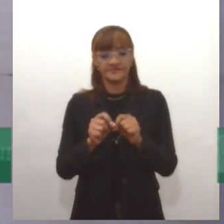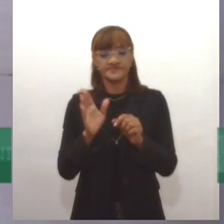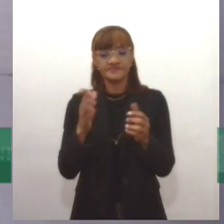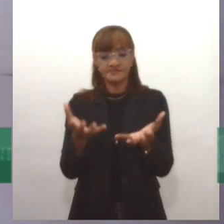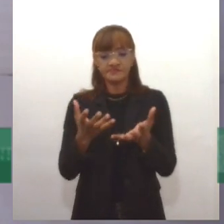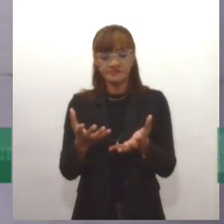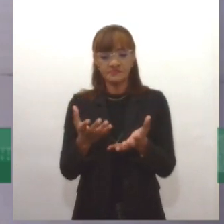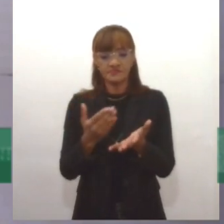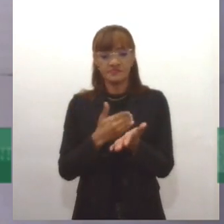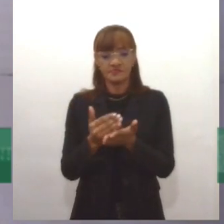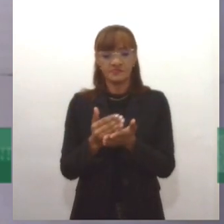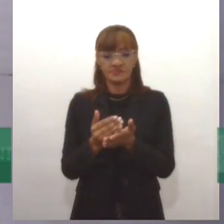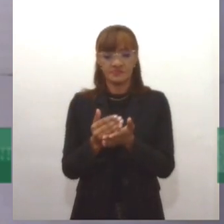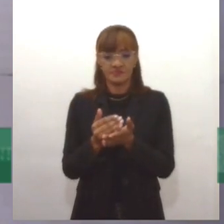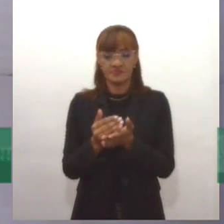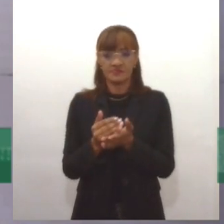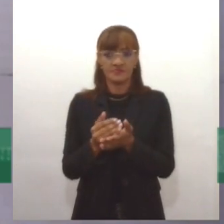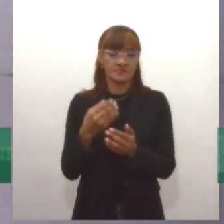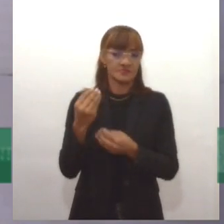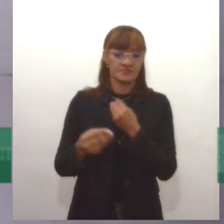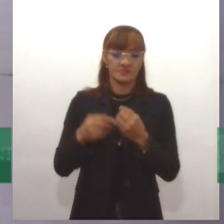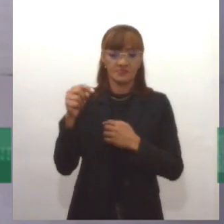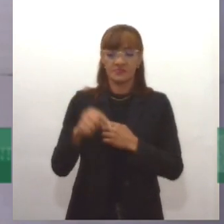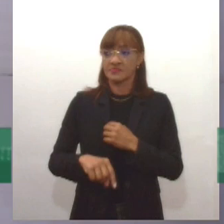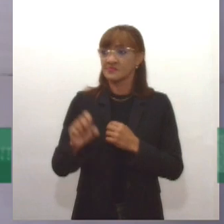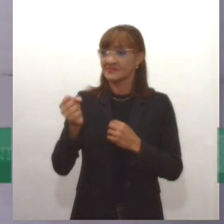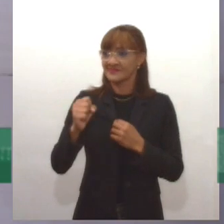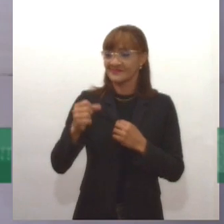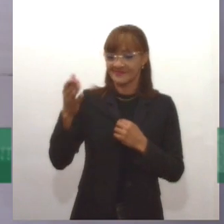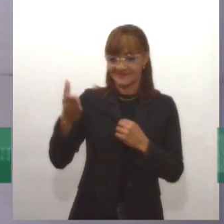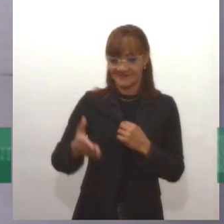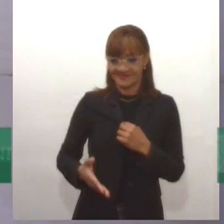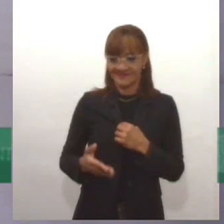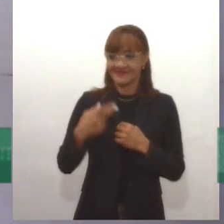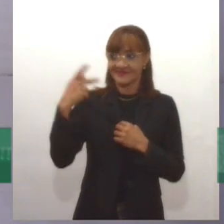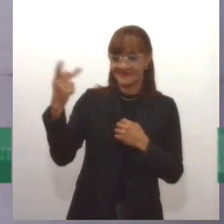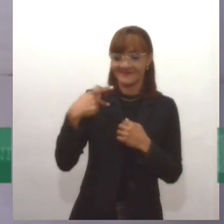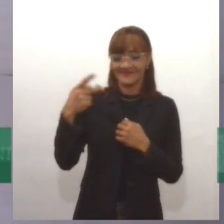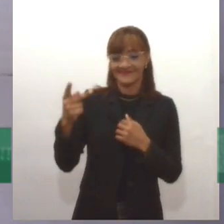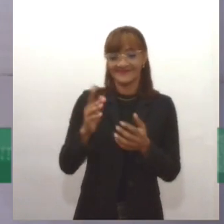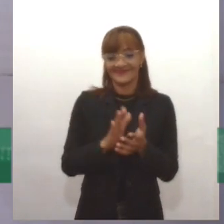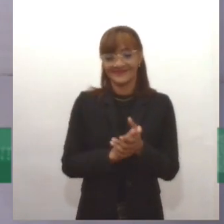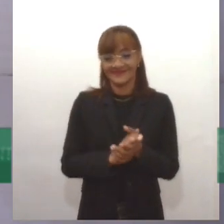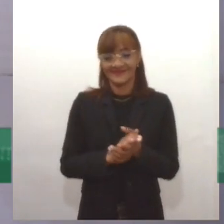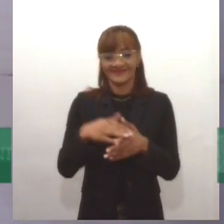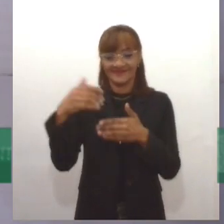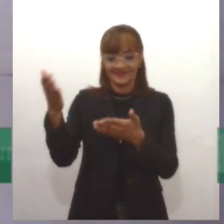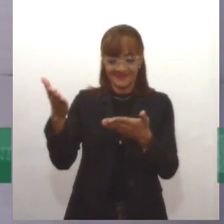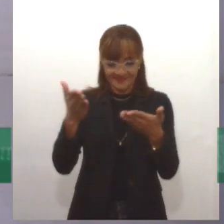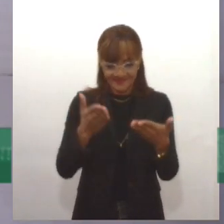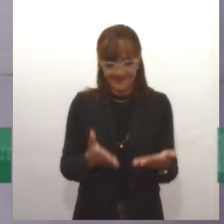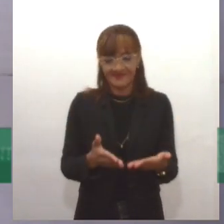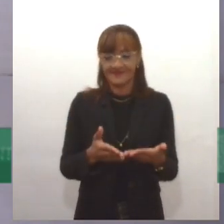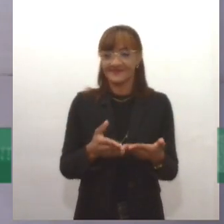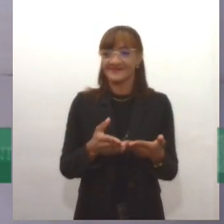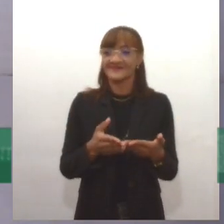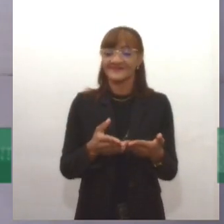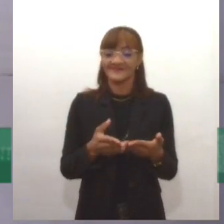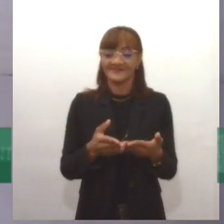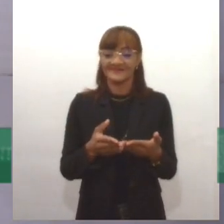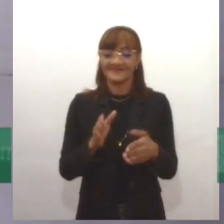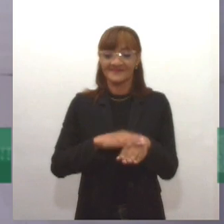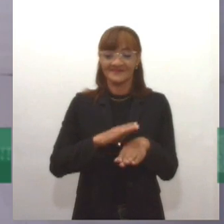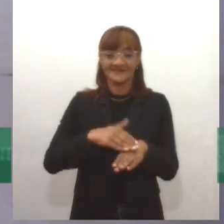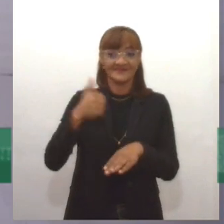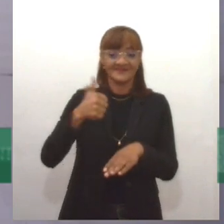Vamos, se a gente está aqui em Sergipe, né, Rose Niura, vamos aqui fazer a vez de anfitriãs e dar a voz aqui primeiro para a